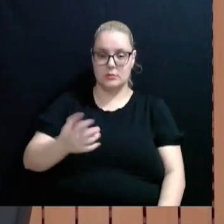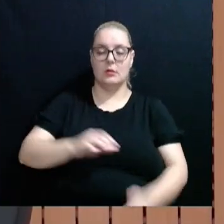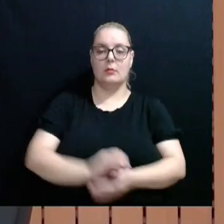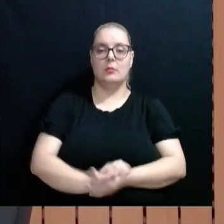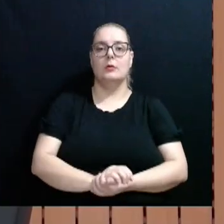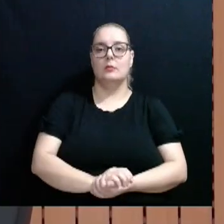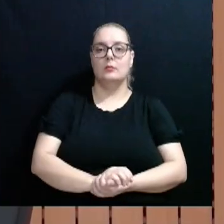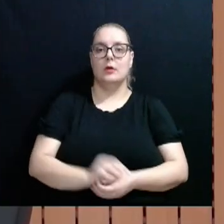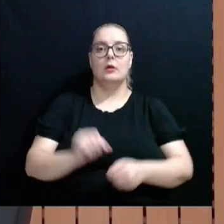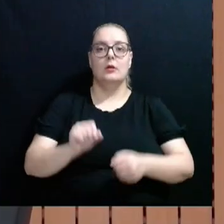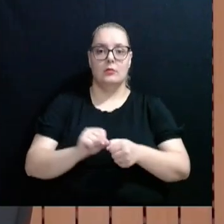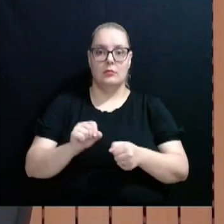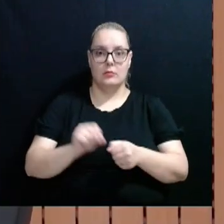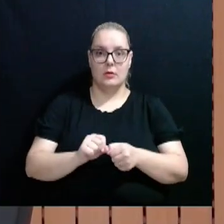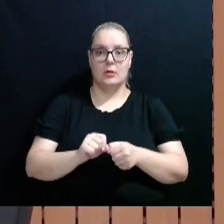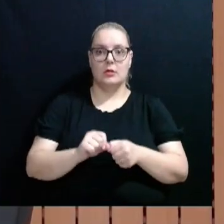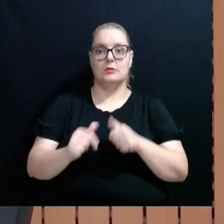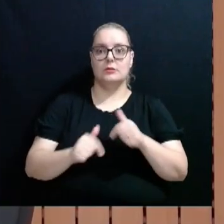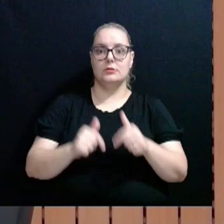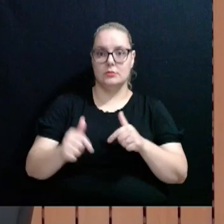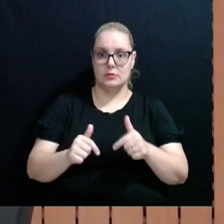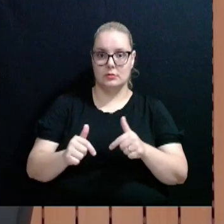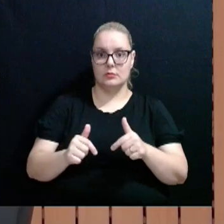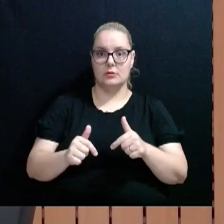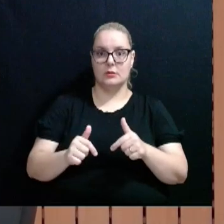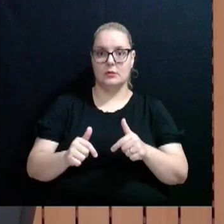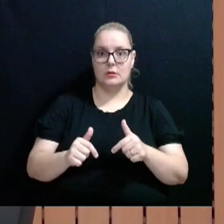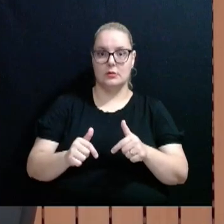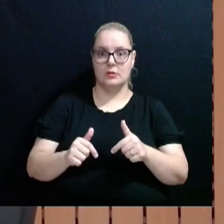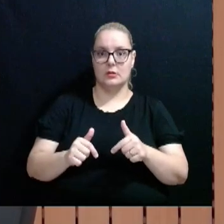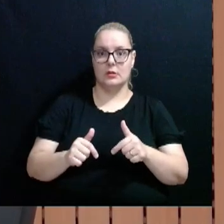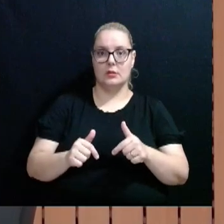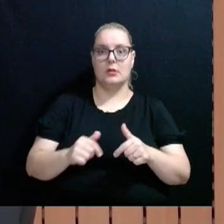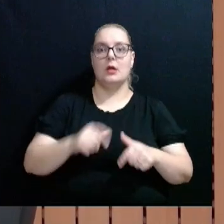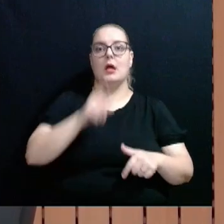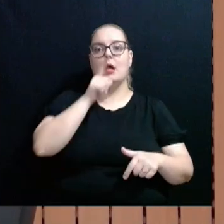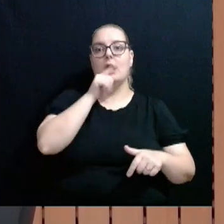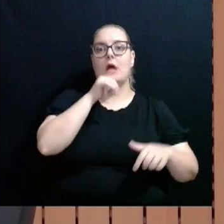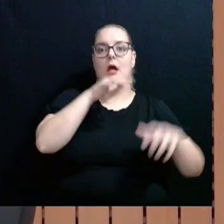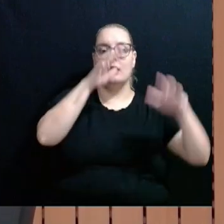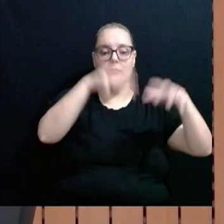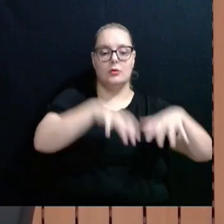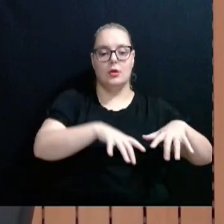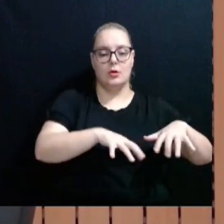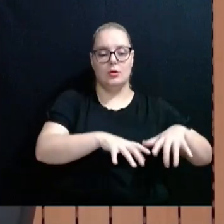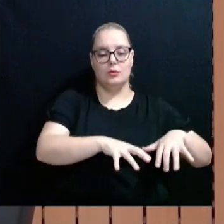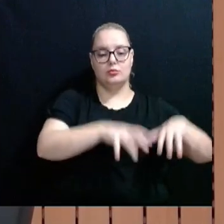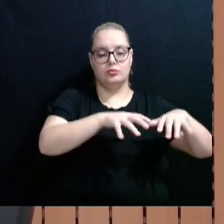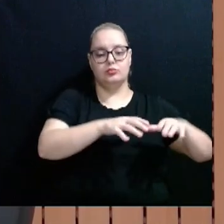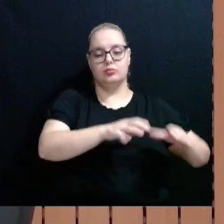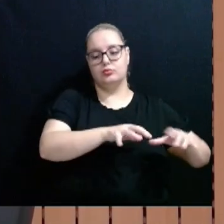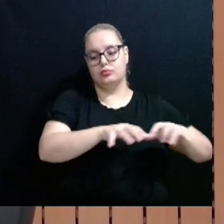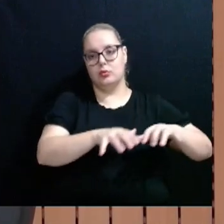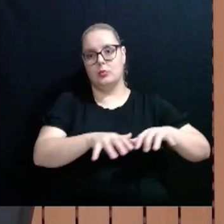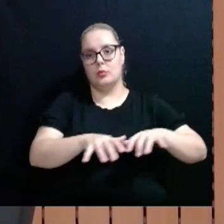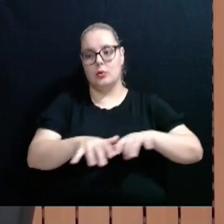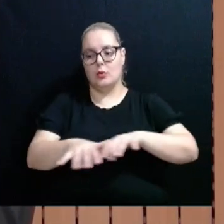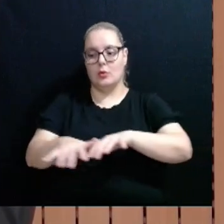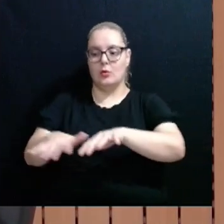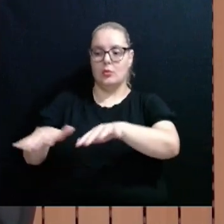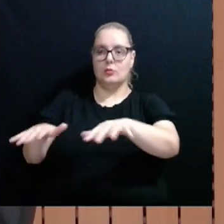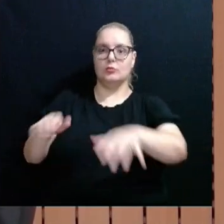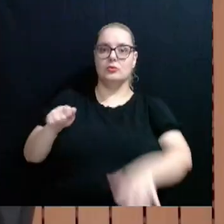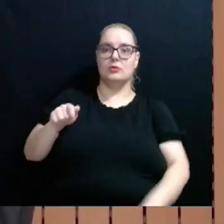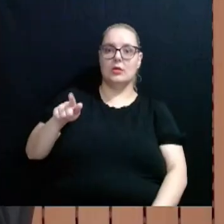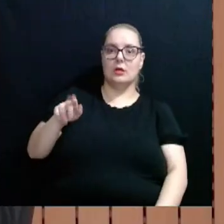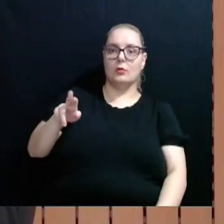tem um trabalho, ele leva a água da drenagem para reabastecimento dos aquíferos. Ele